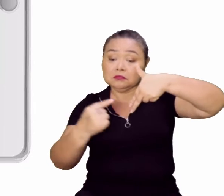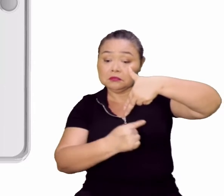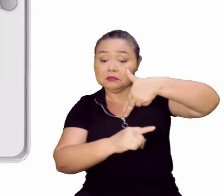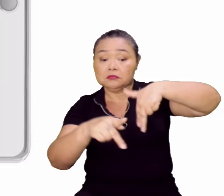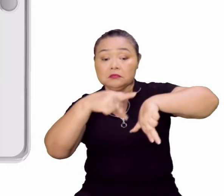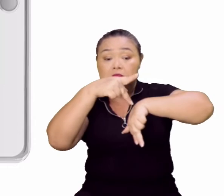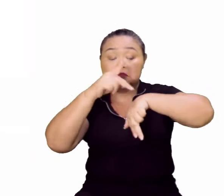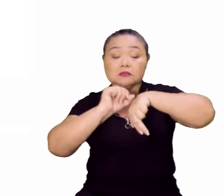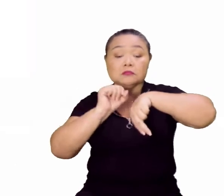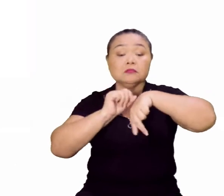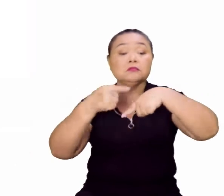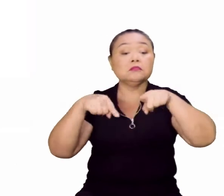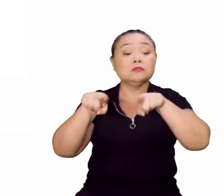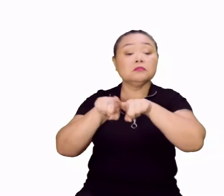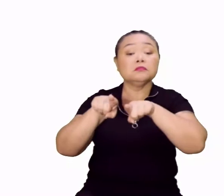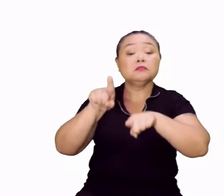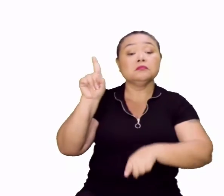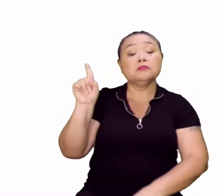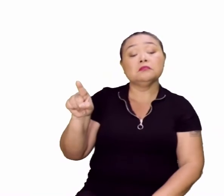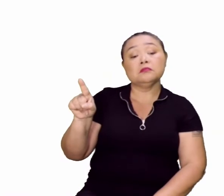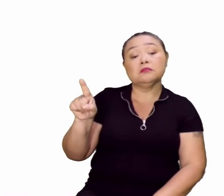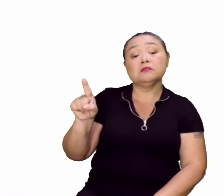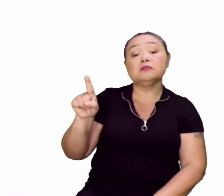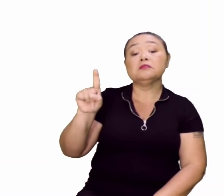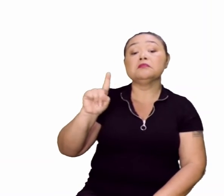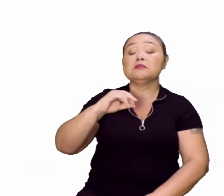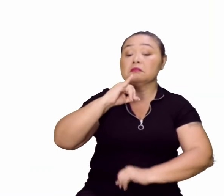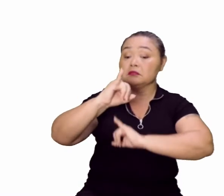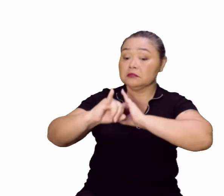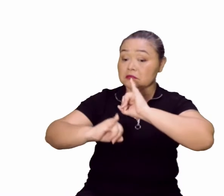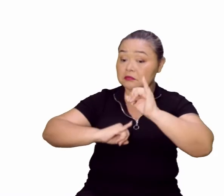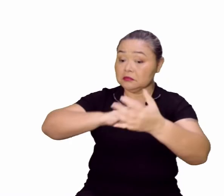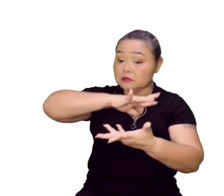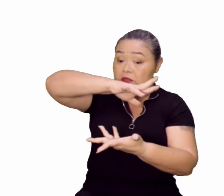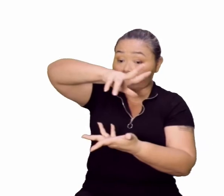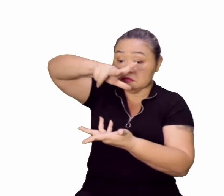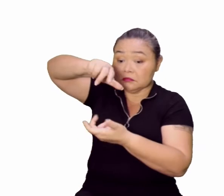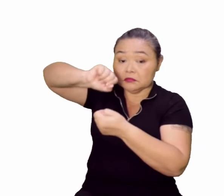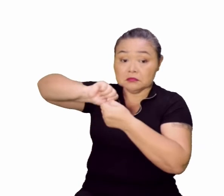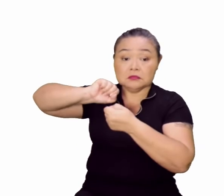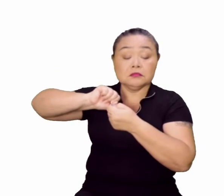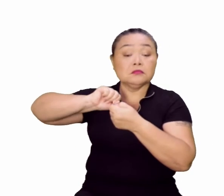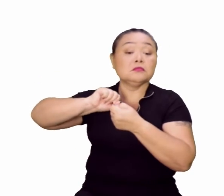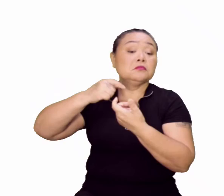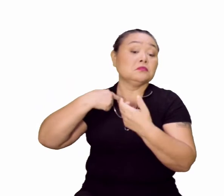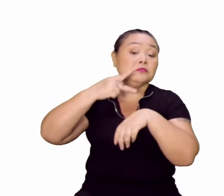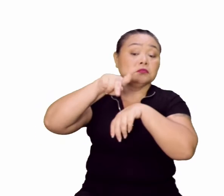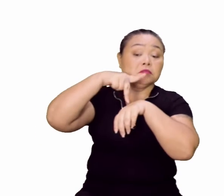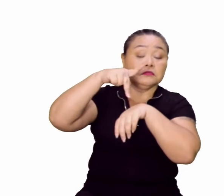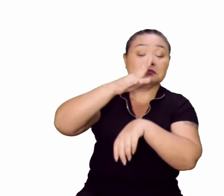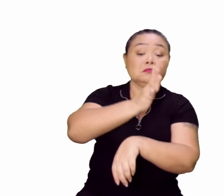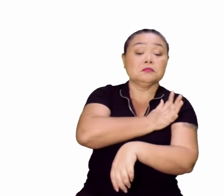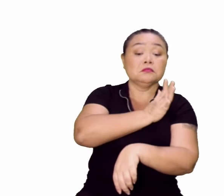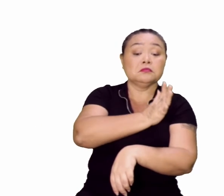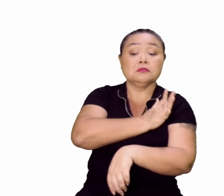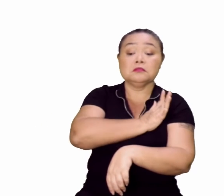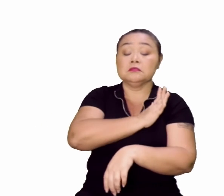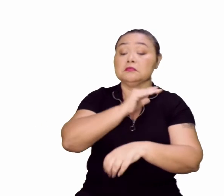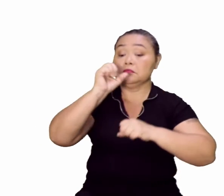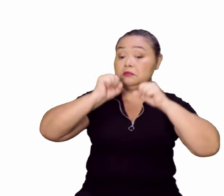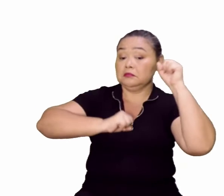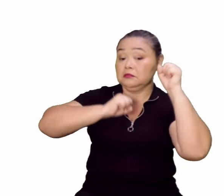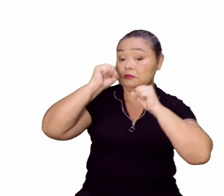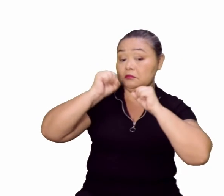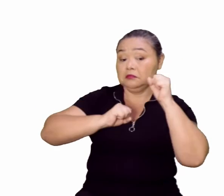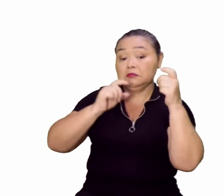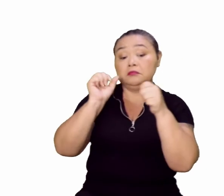e fuga de cérebros, tá? As migrações internacionais são principalmente para países ricos e industrializados, tá?